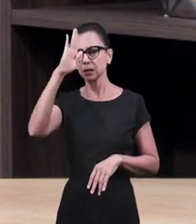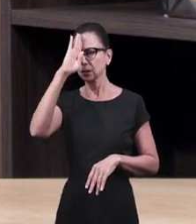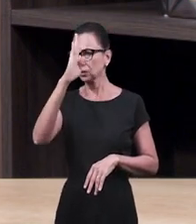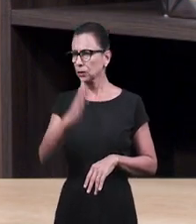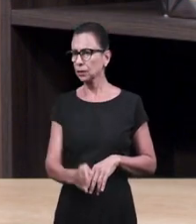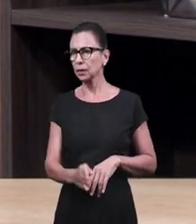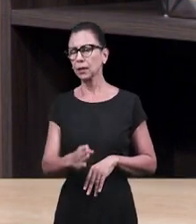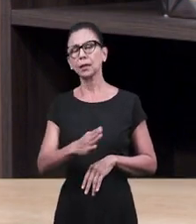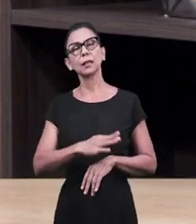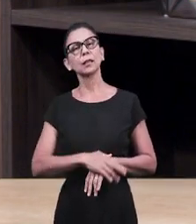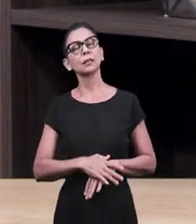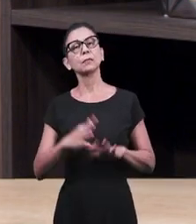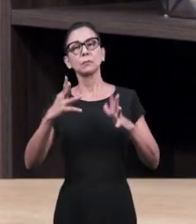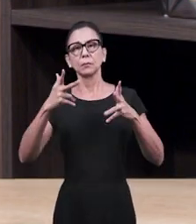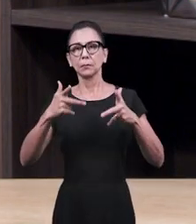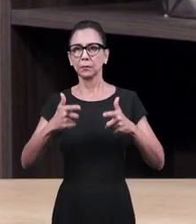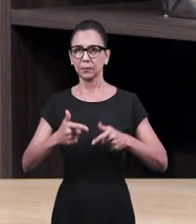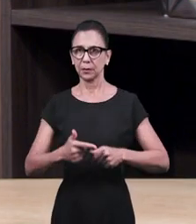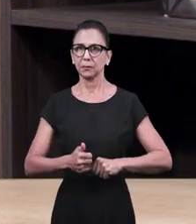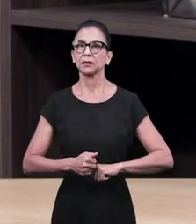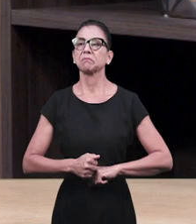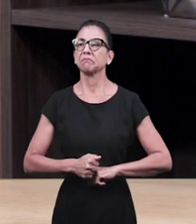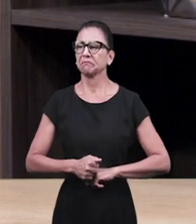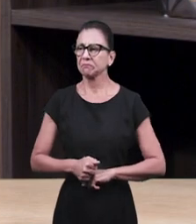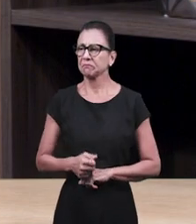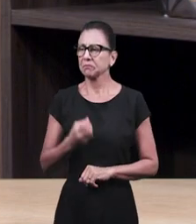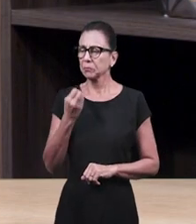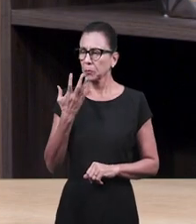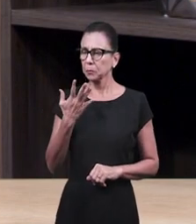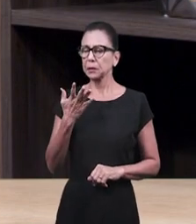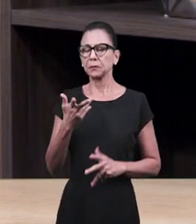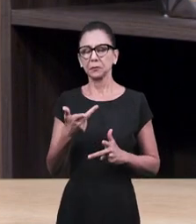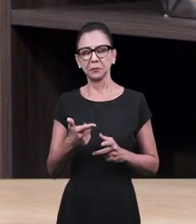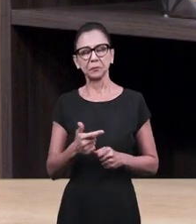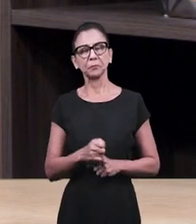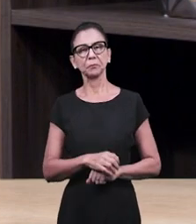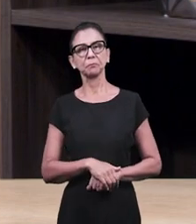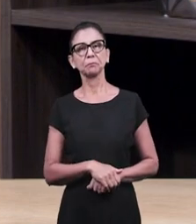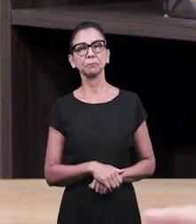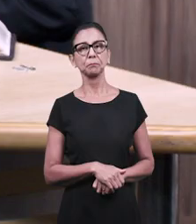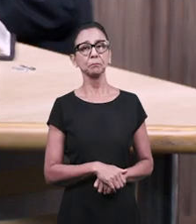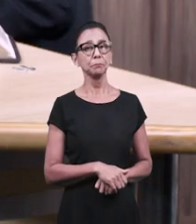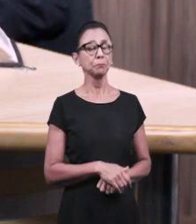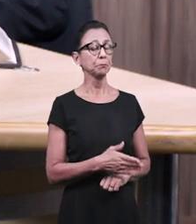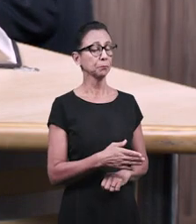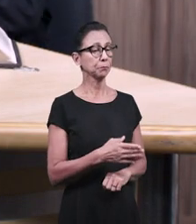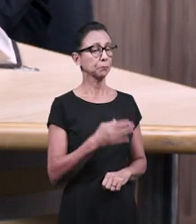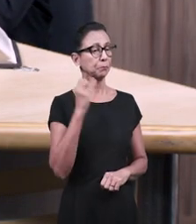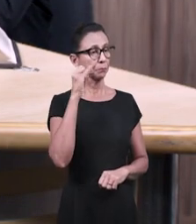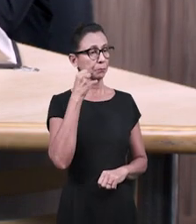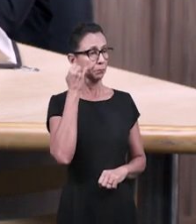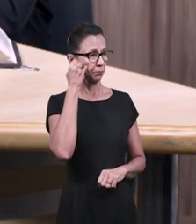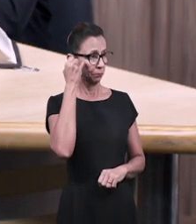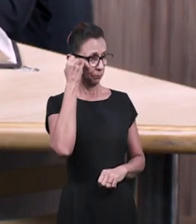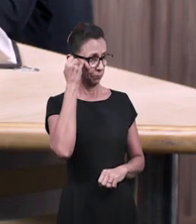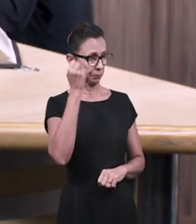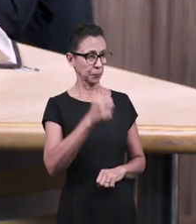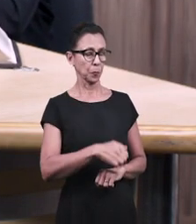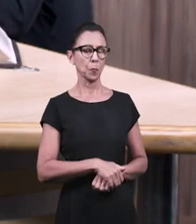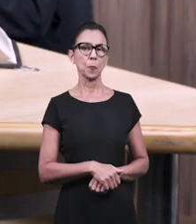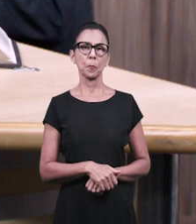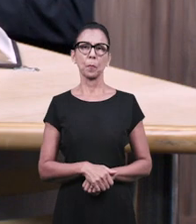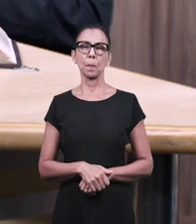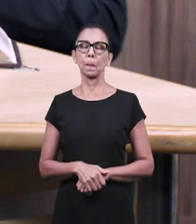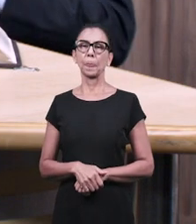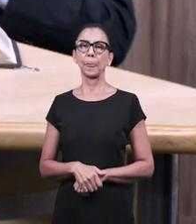direta. Isso é maravilhoso para nós, isso é maravilhoso. Pastor Josias, nós falamos